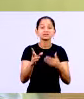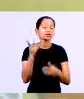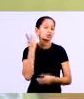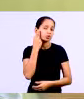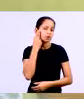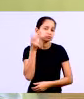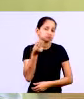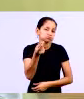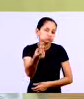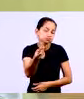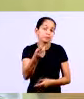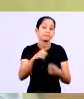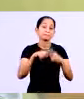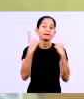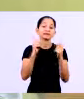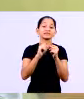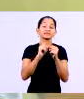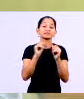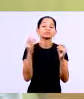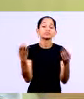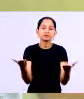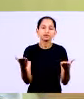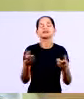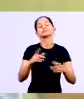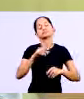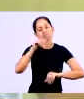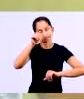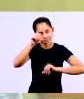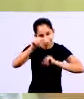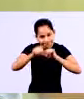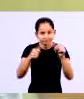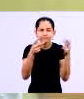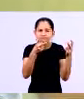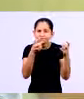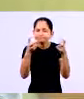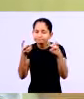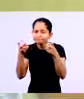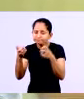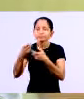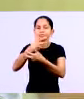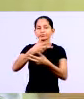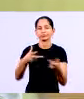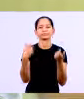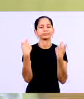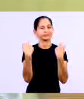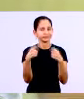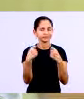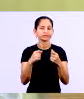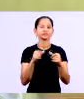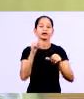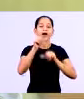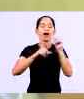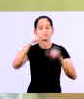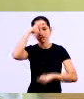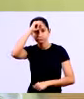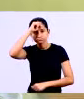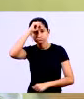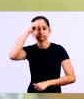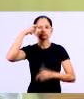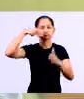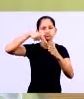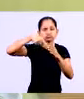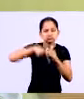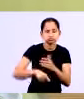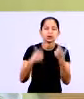constante. O que a gente tem que fazer é mudar a nossa percepção com relação a isso. para que a gente possa aprender mais